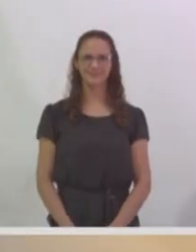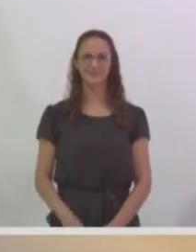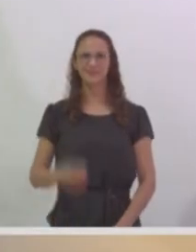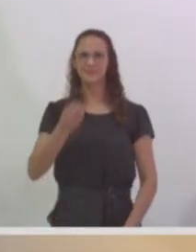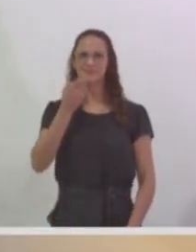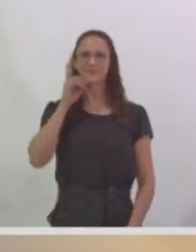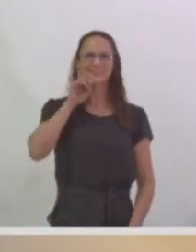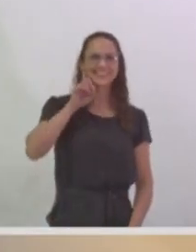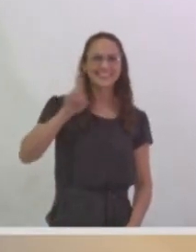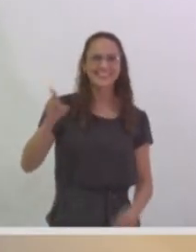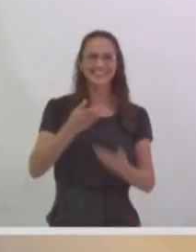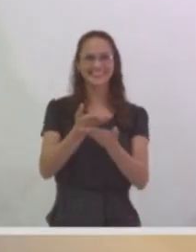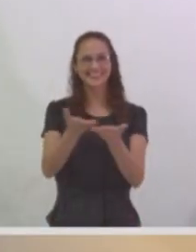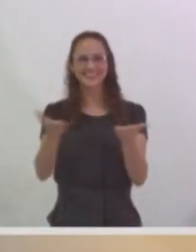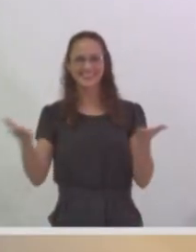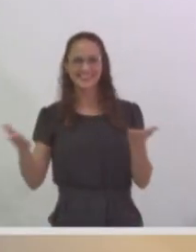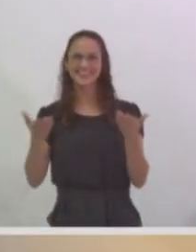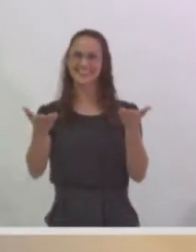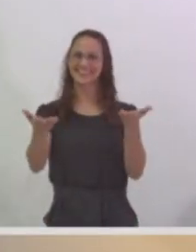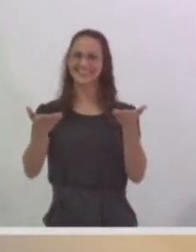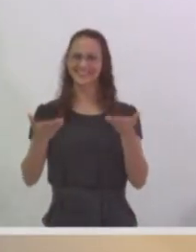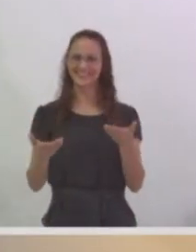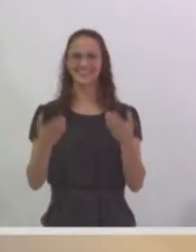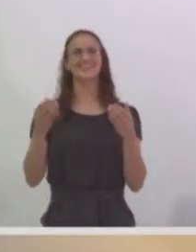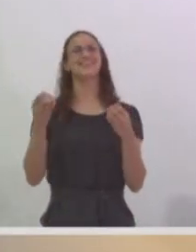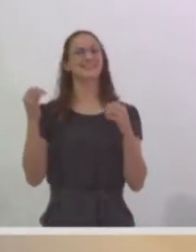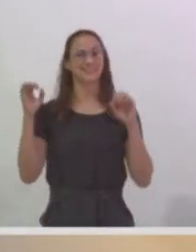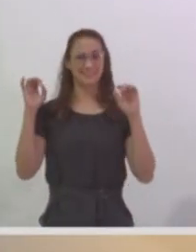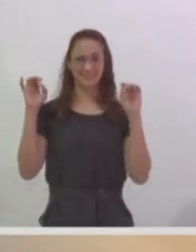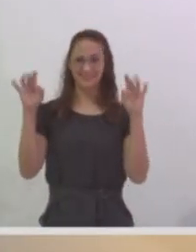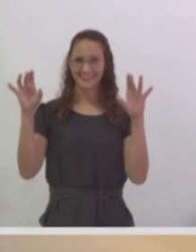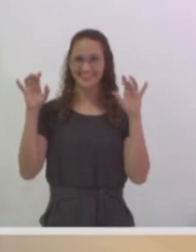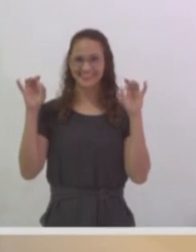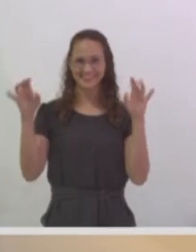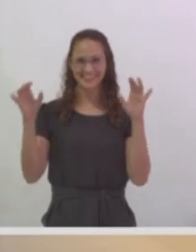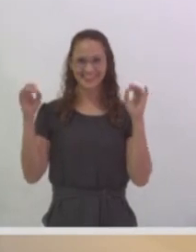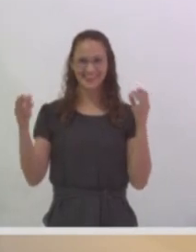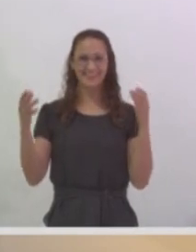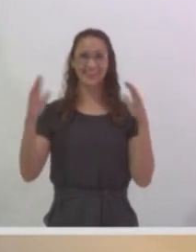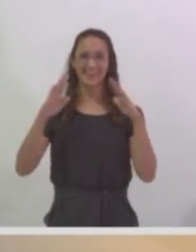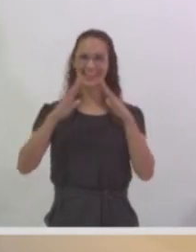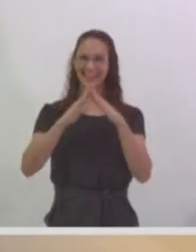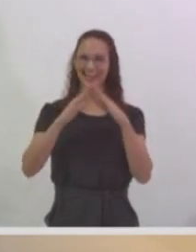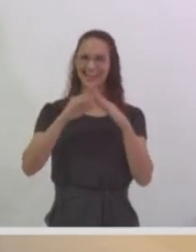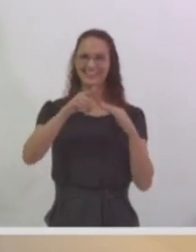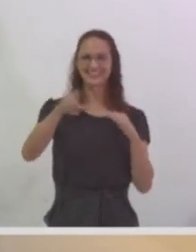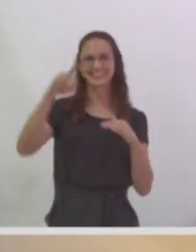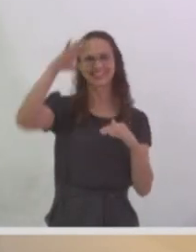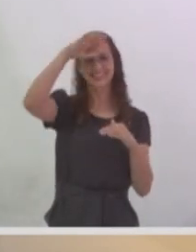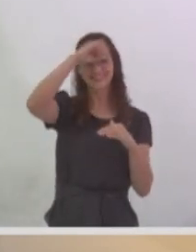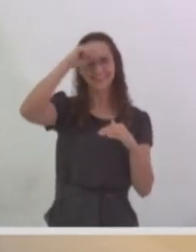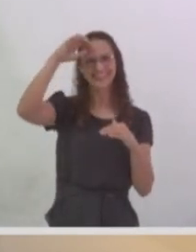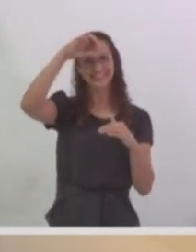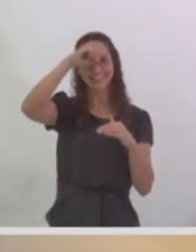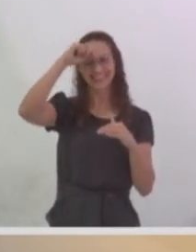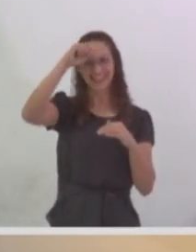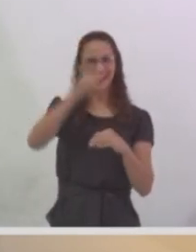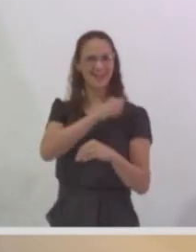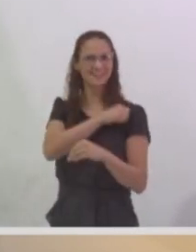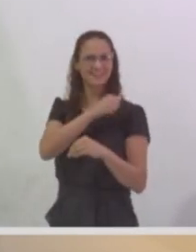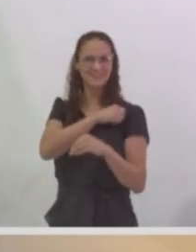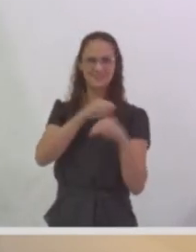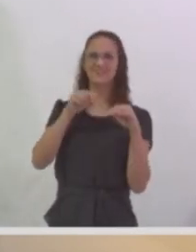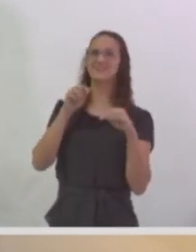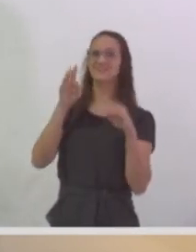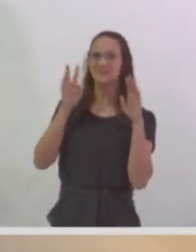Bom dia a todos, sejam bem-vindos a esse programa maravilhoso Educa Belém, Aprendendo em Casa, que já está fazendo o maior sucesso entre nossos alunos.